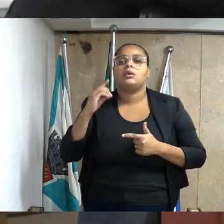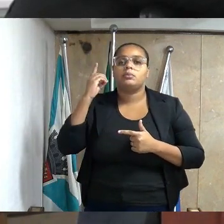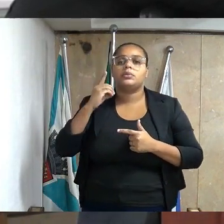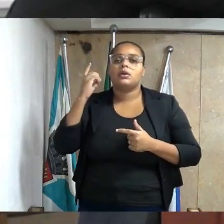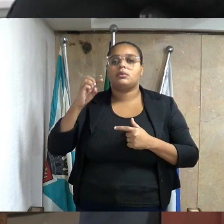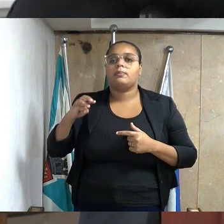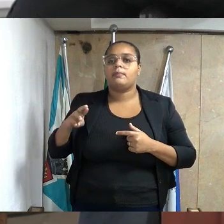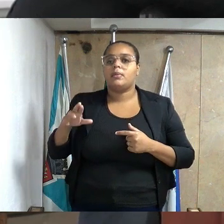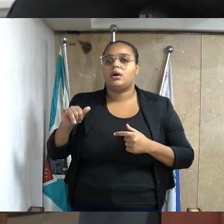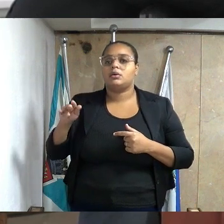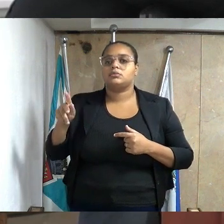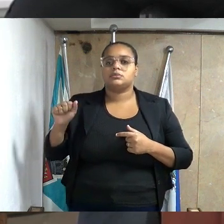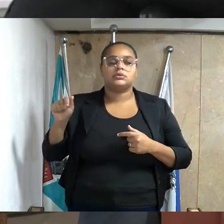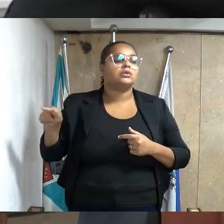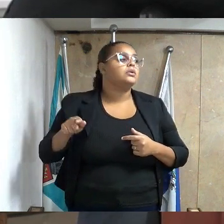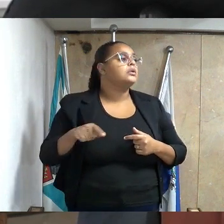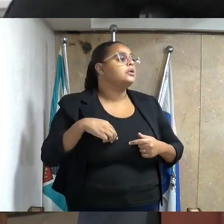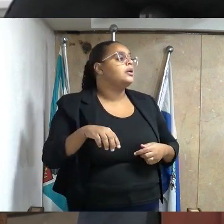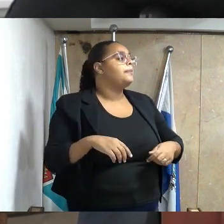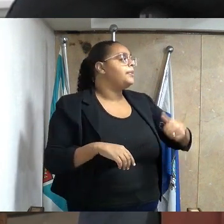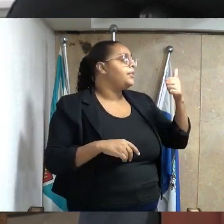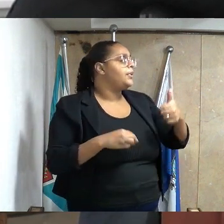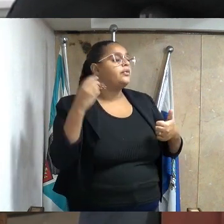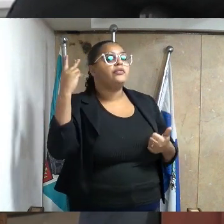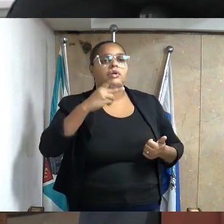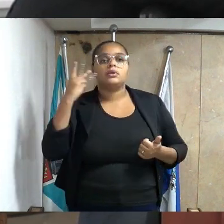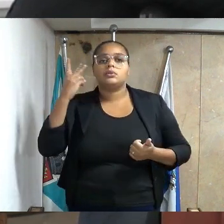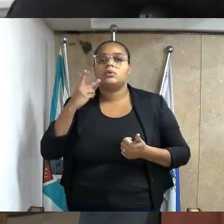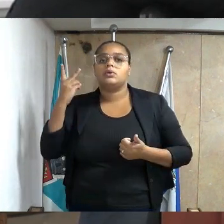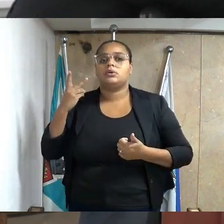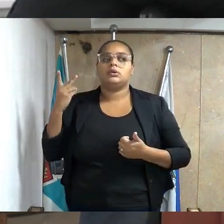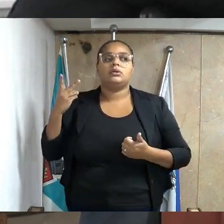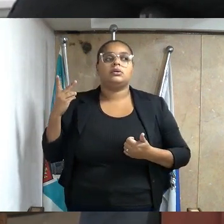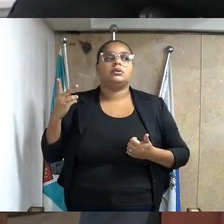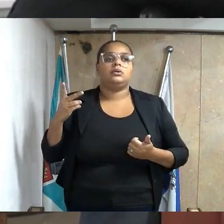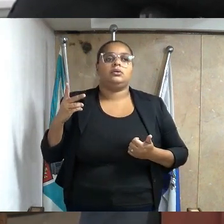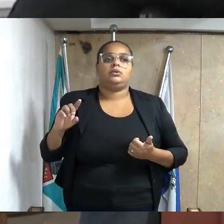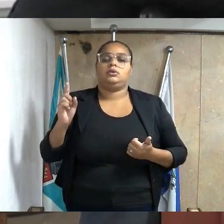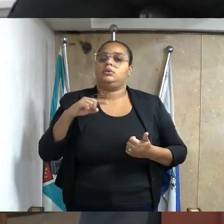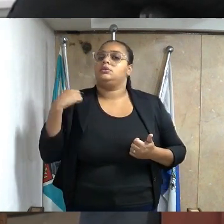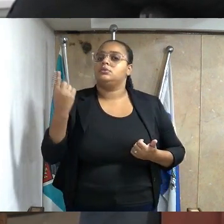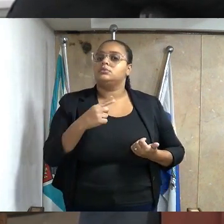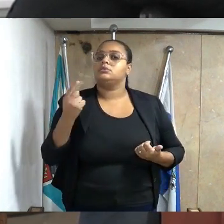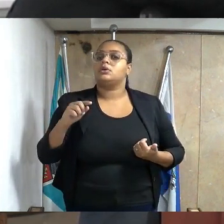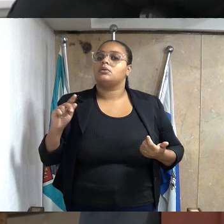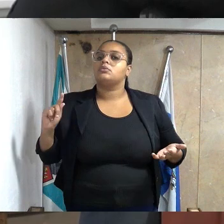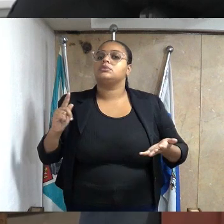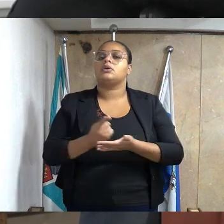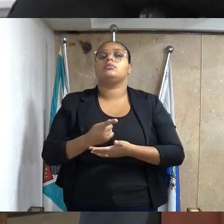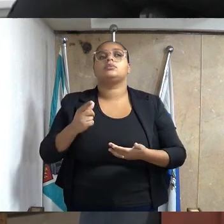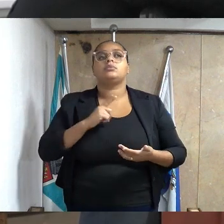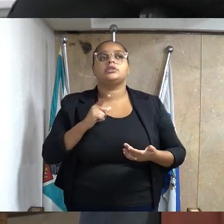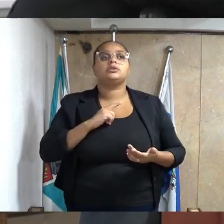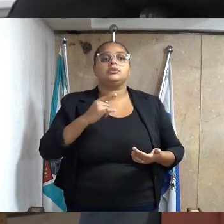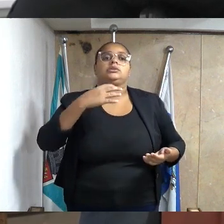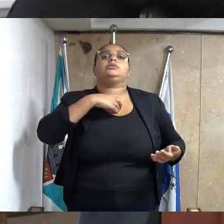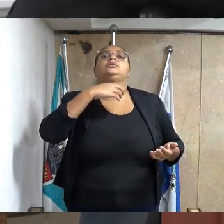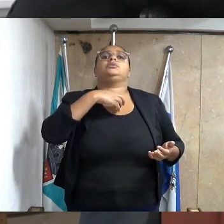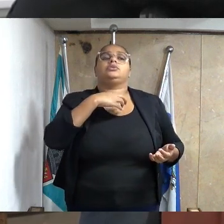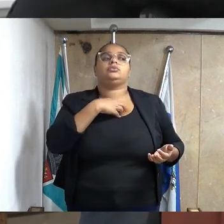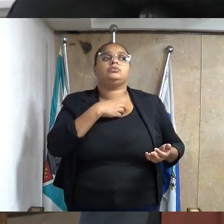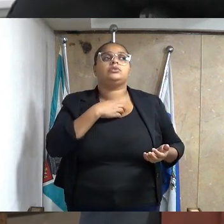Marcos Tavares, que é o primeiro vereador que se torna deputado federal e tem essa sensibilidade que essa